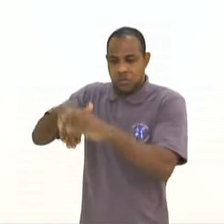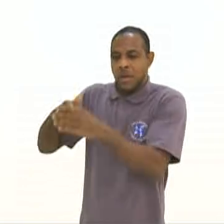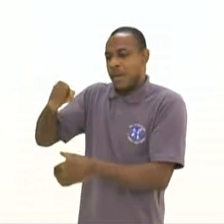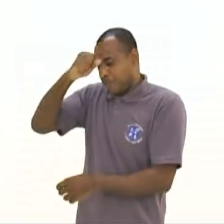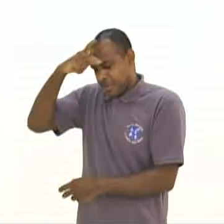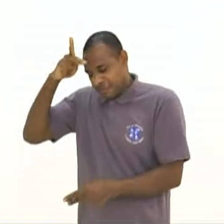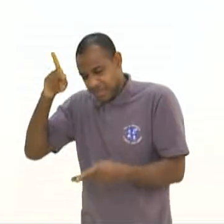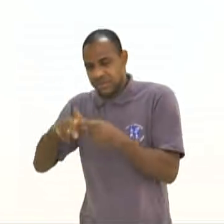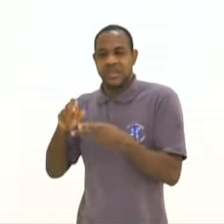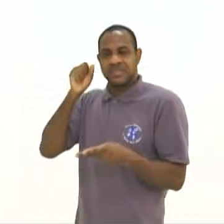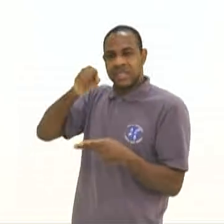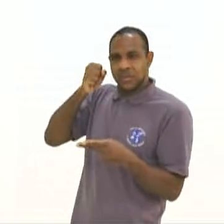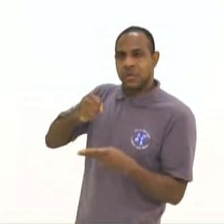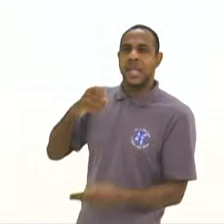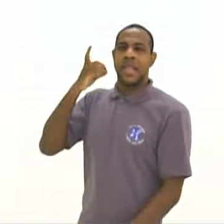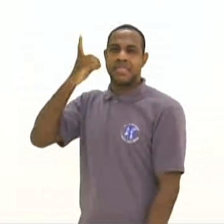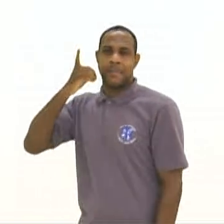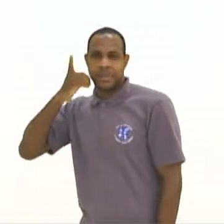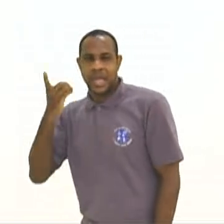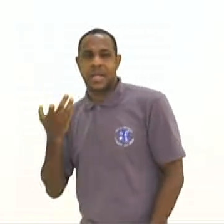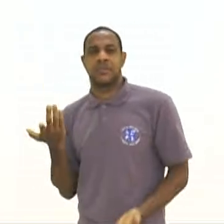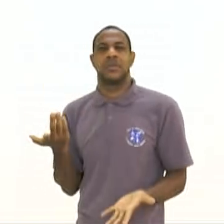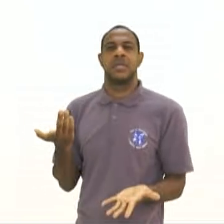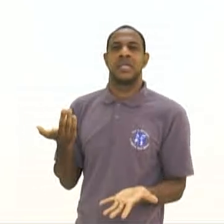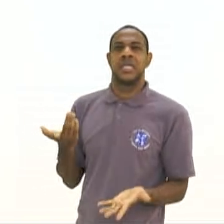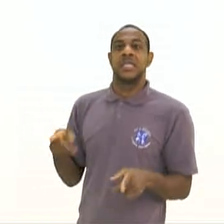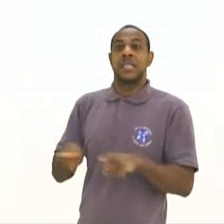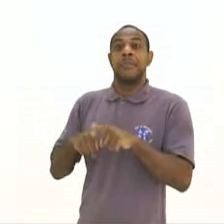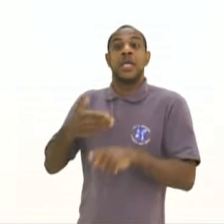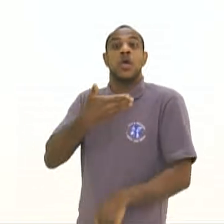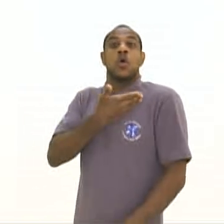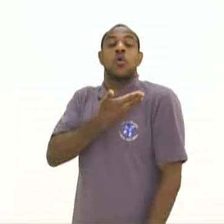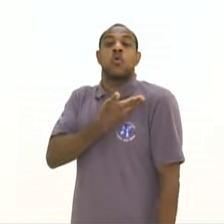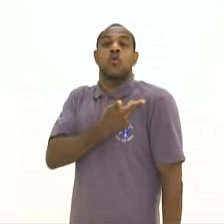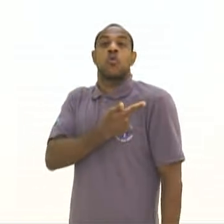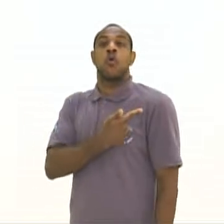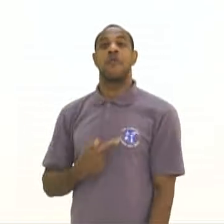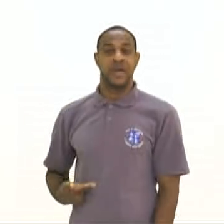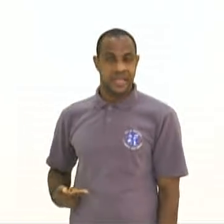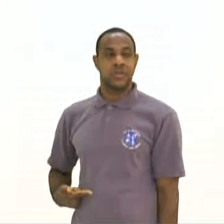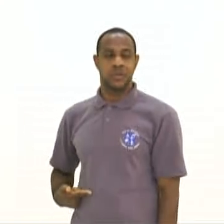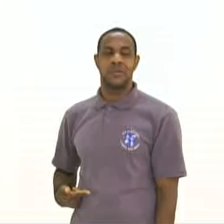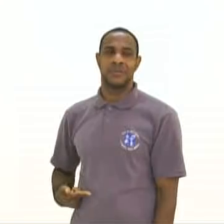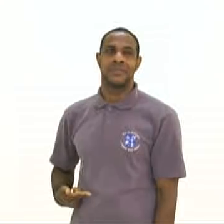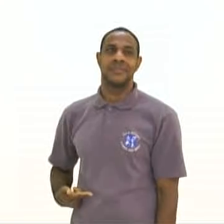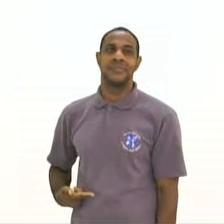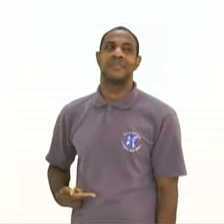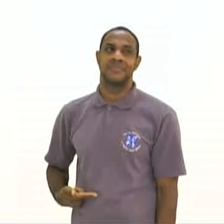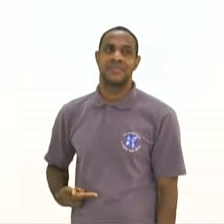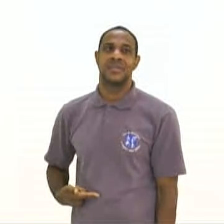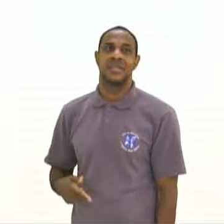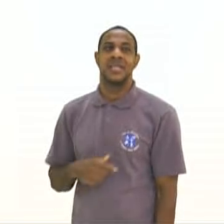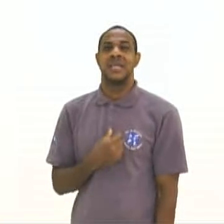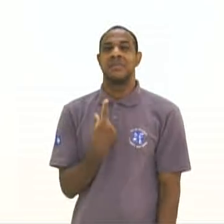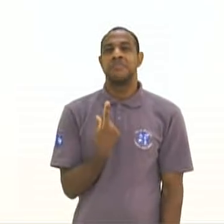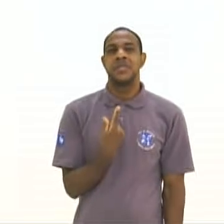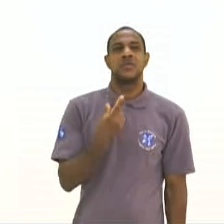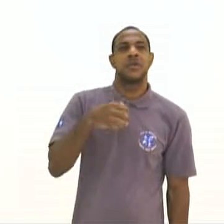prefeitos, senadores, deputados e governadores, as primeiras eleições para governador desde